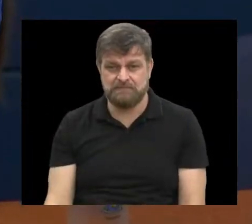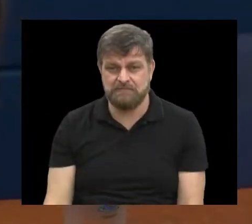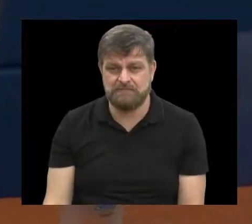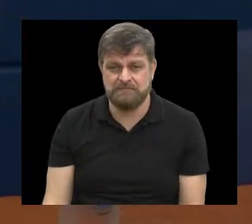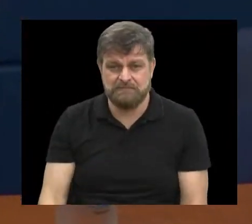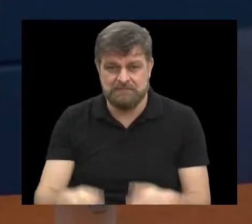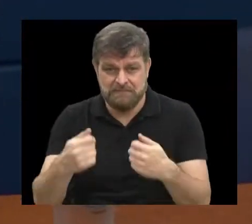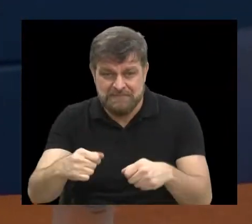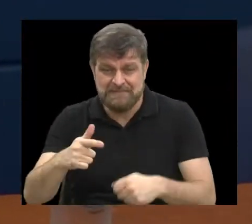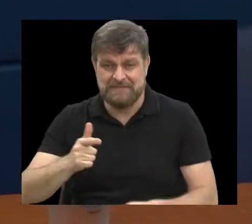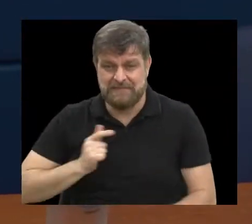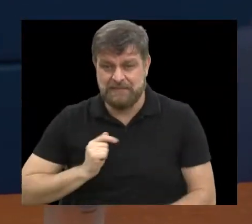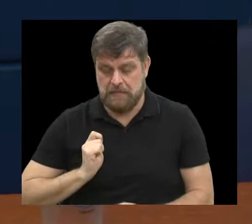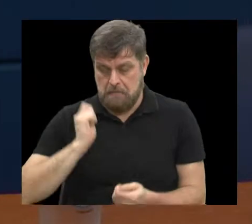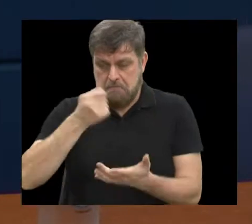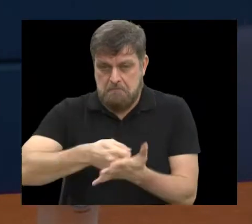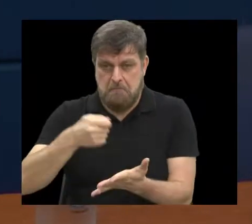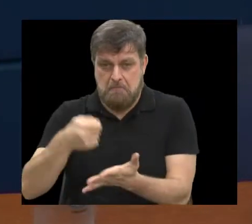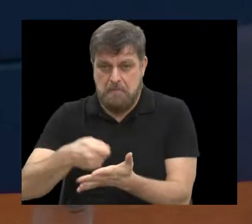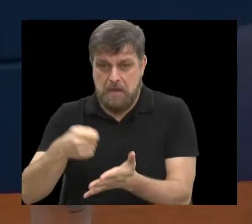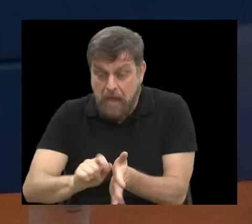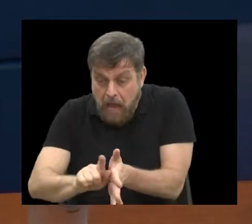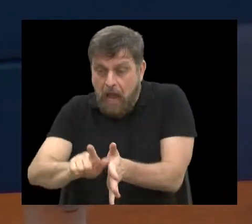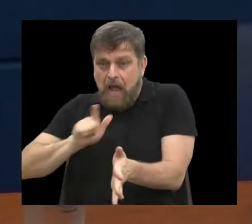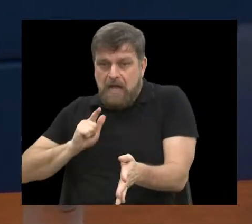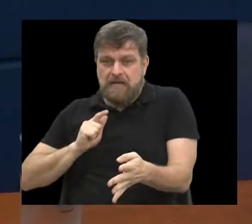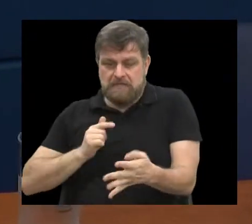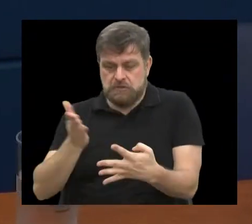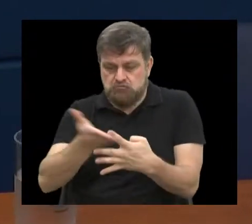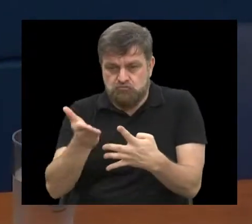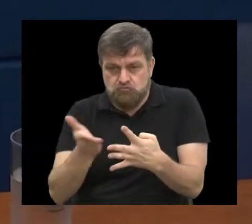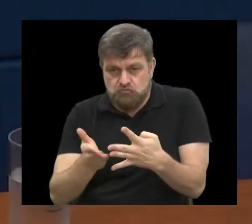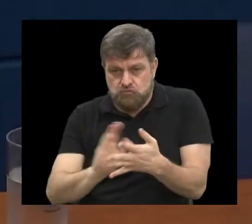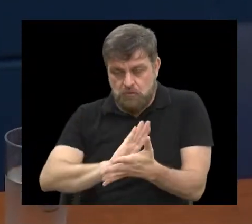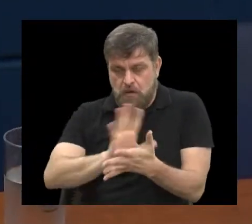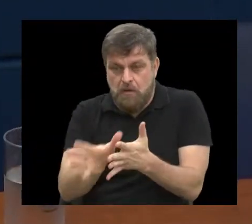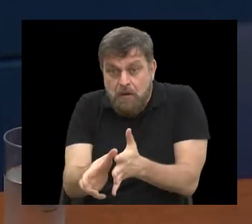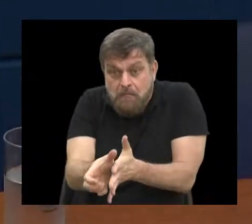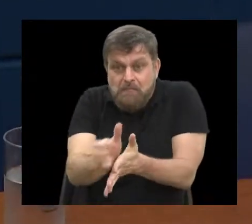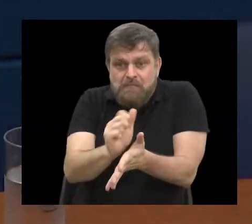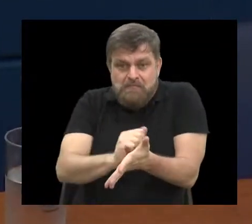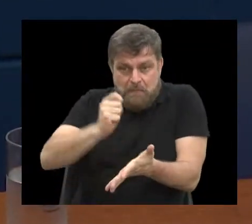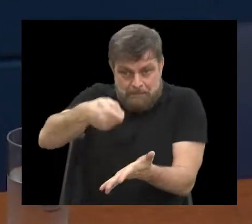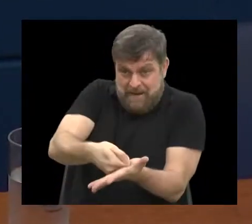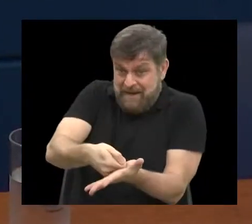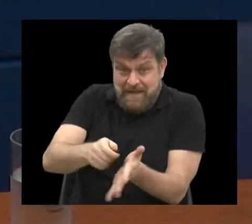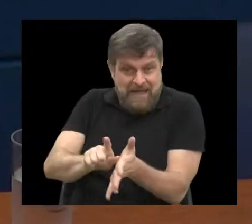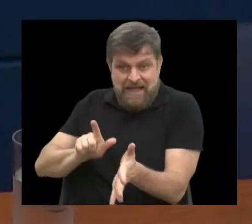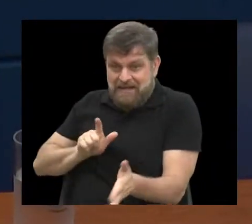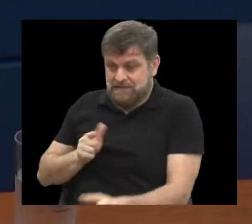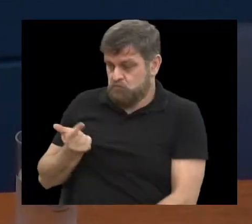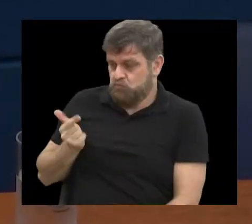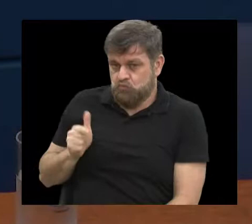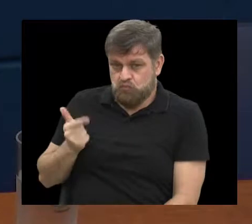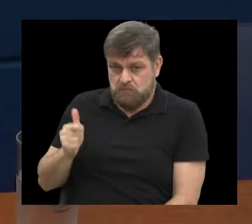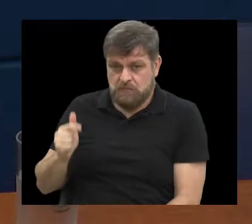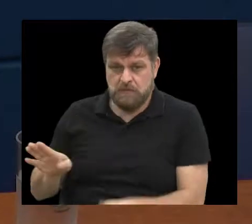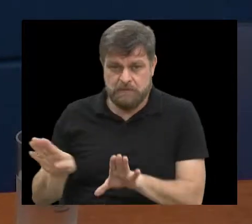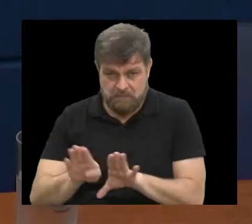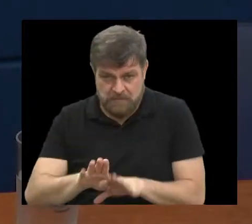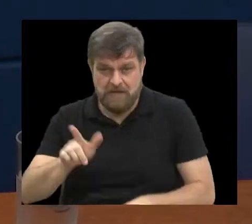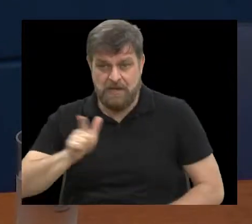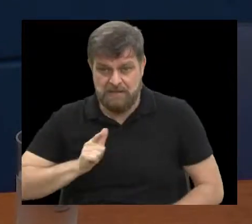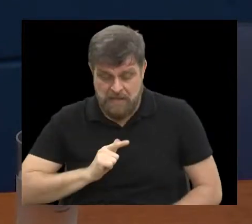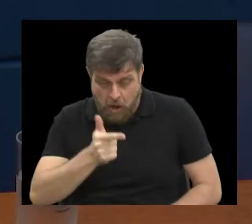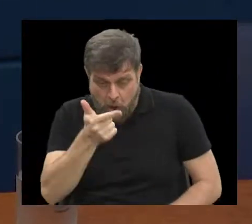de contribuição prévia, diferente dos benefícios que são também operacionalizados